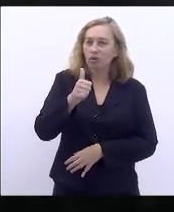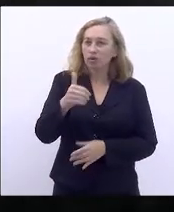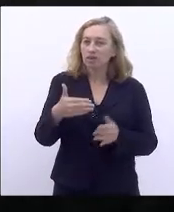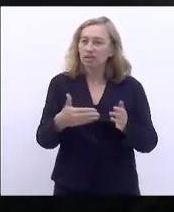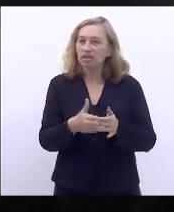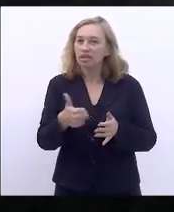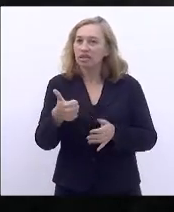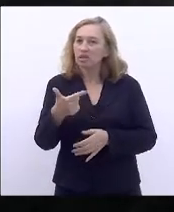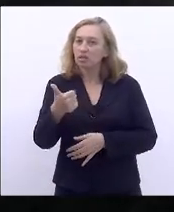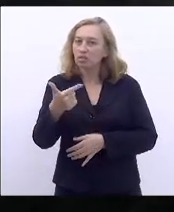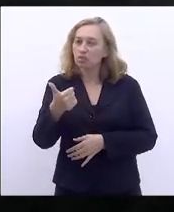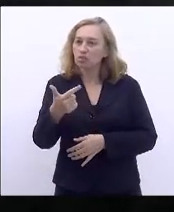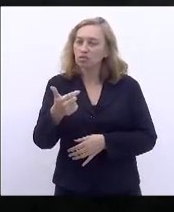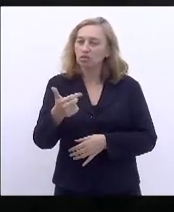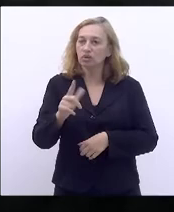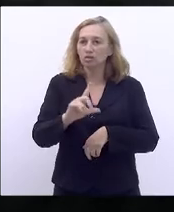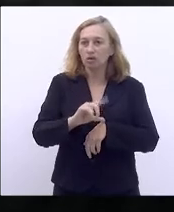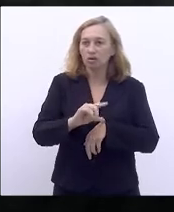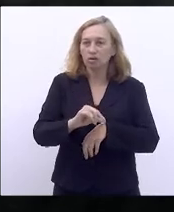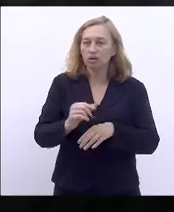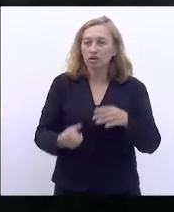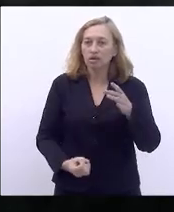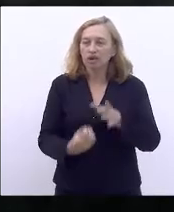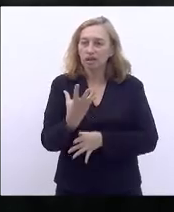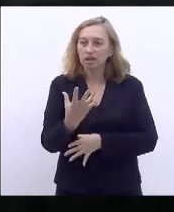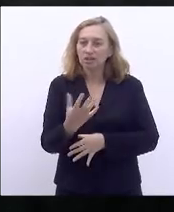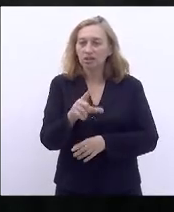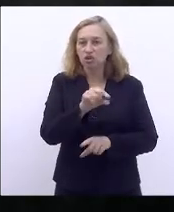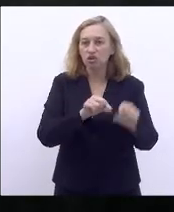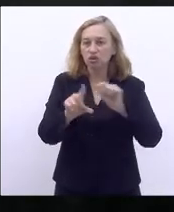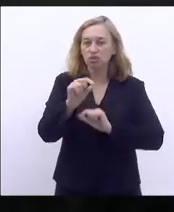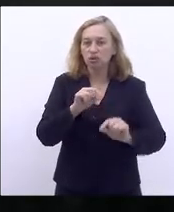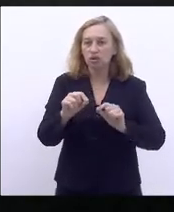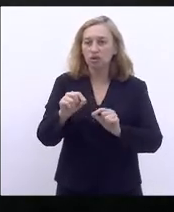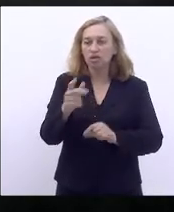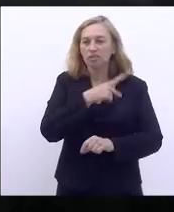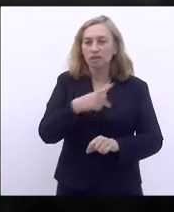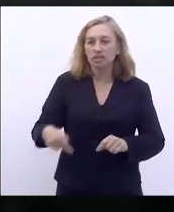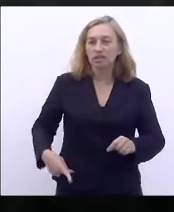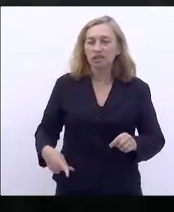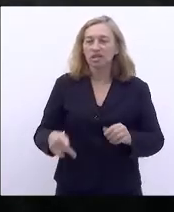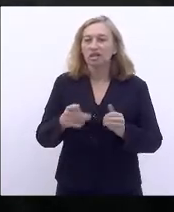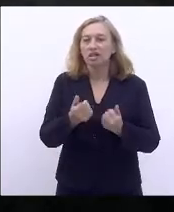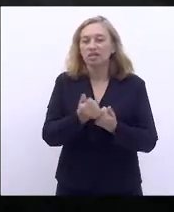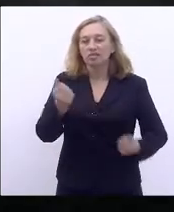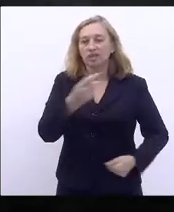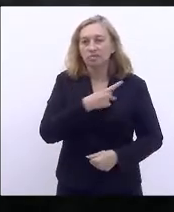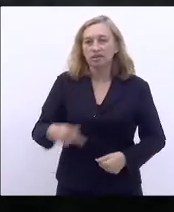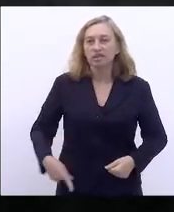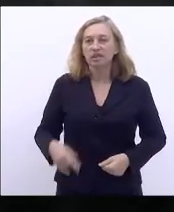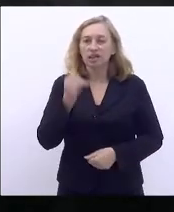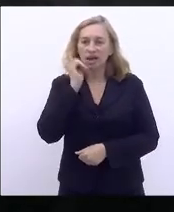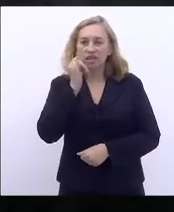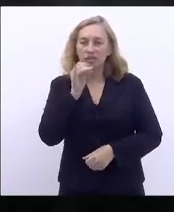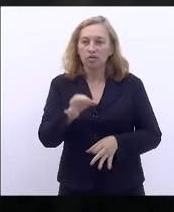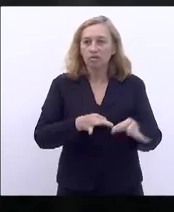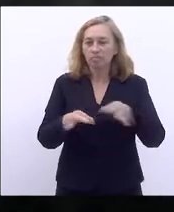12 horas. É só instalação, escolha de presidente, vice-presidente relator e plano de